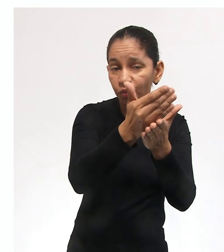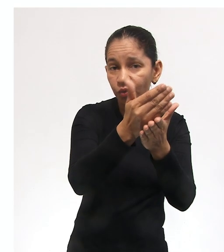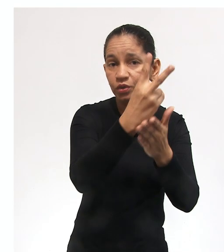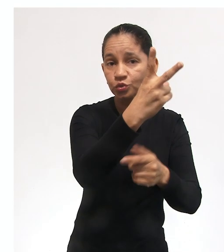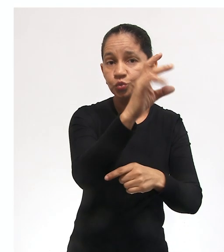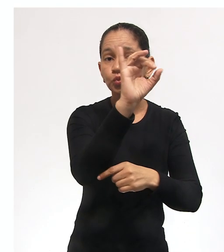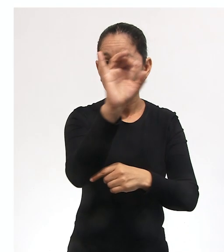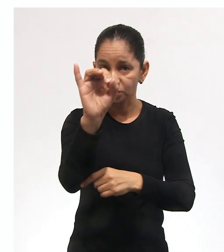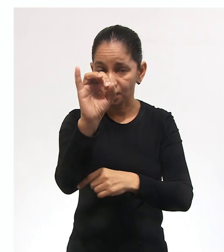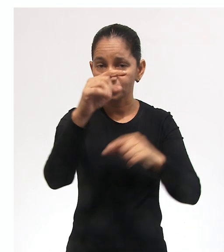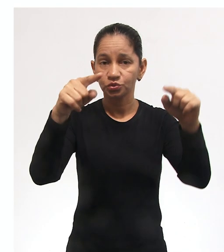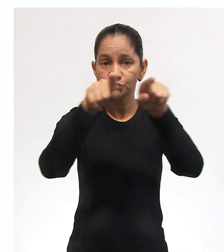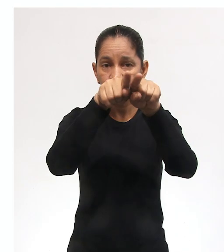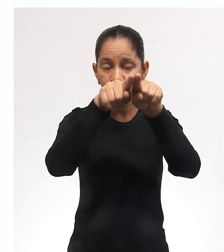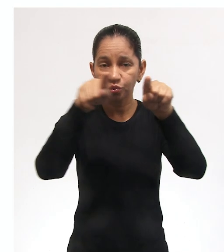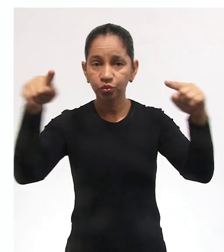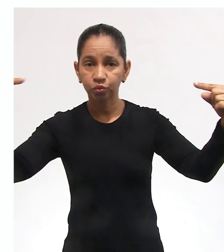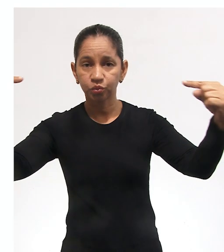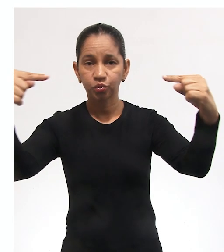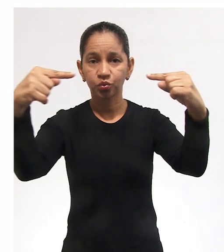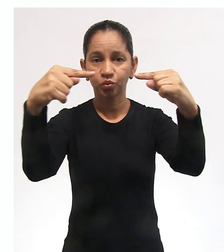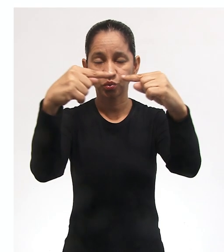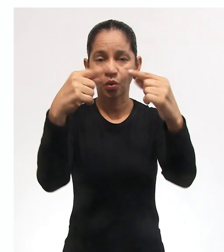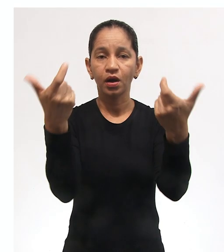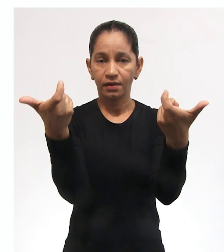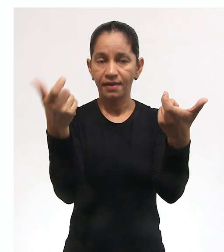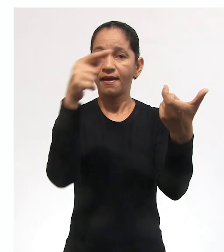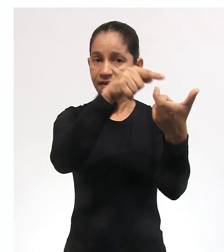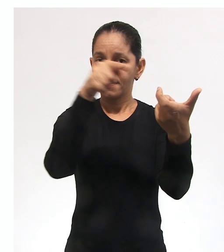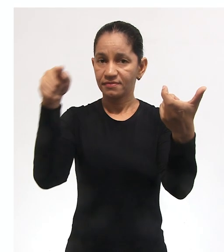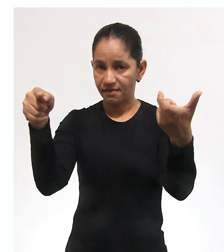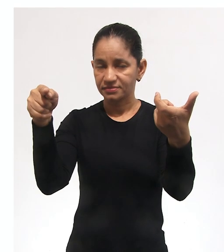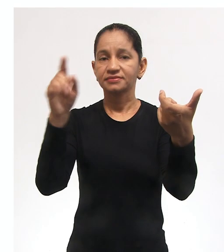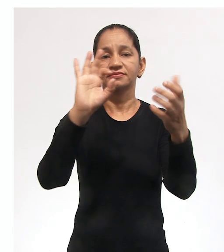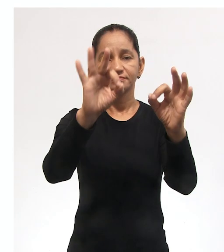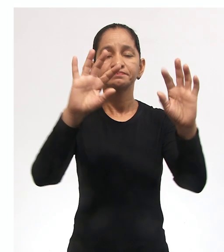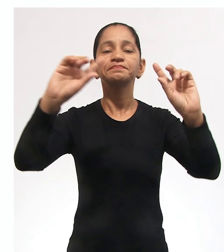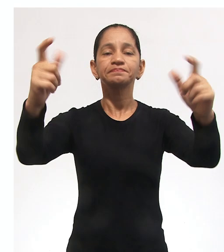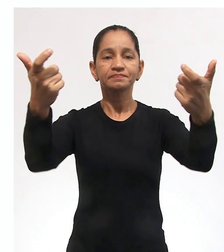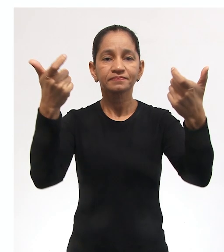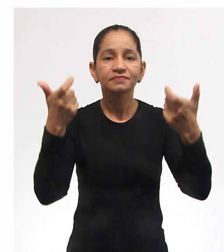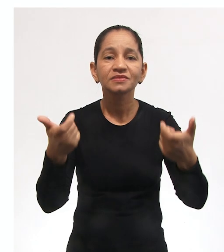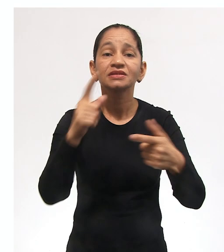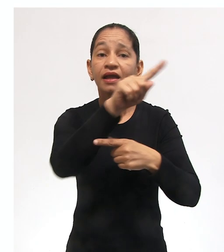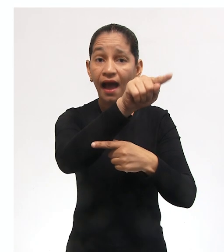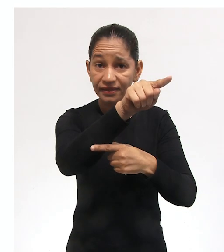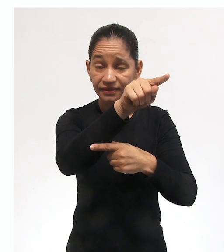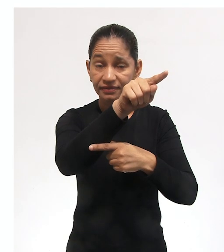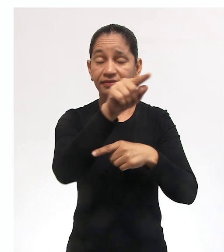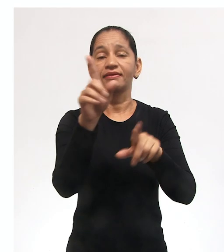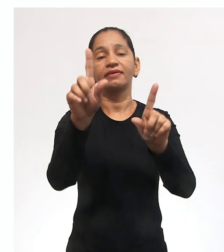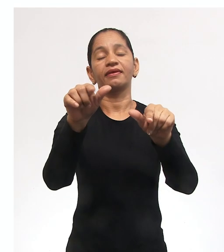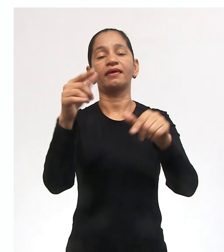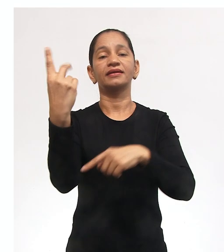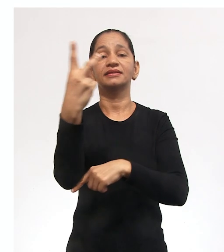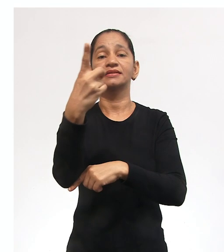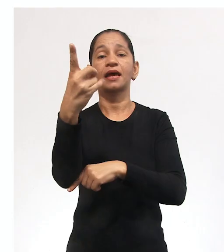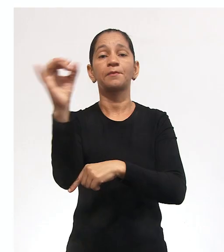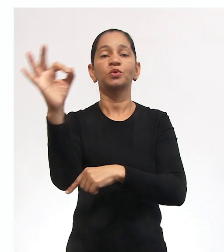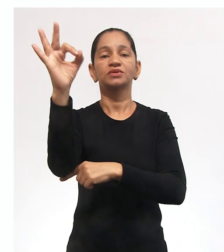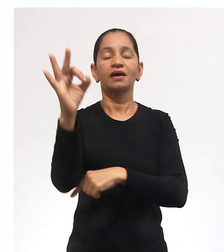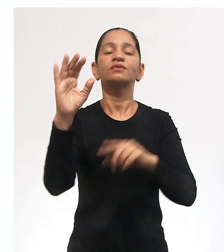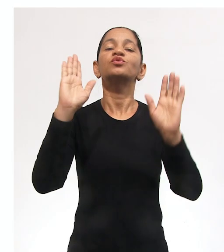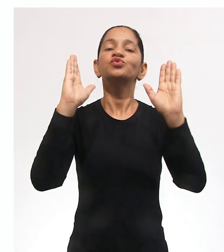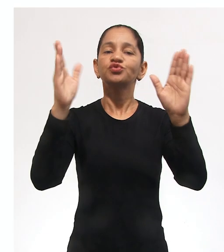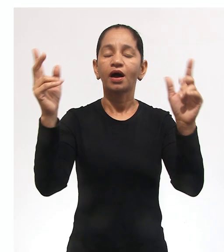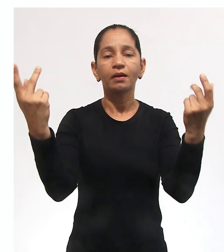Então, primeiro a gente faz essa subtração das porcentagens, quanto é o valor original, que é 100%, menos a porcentagem de